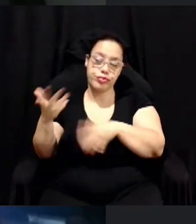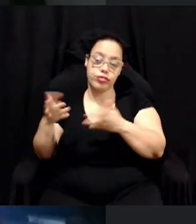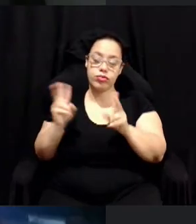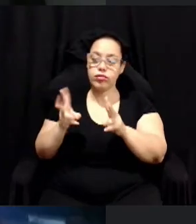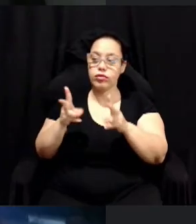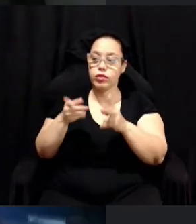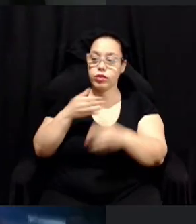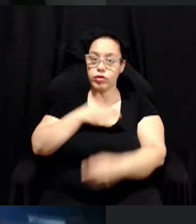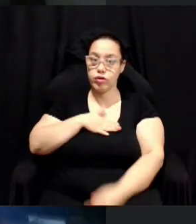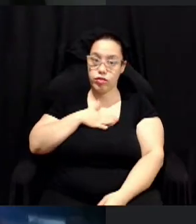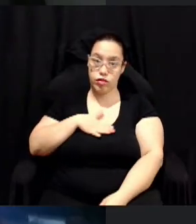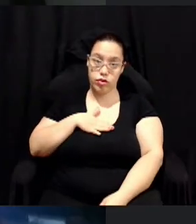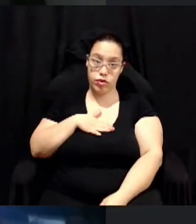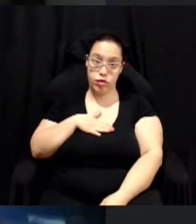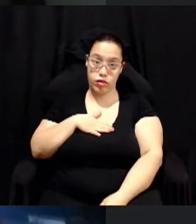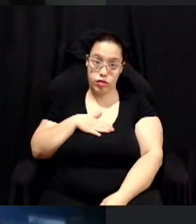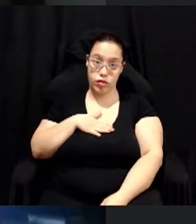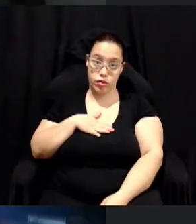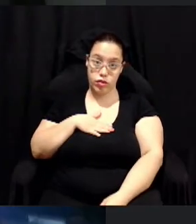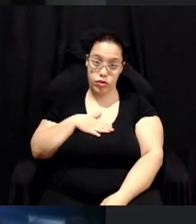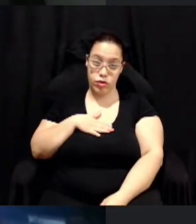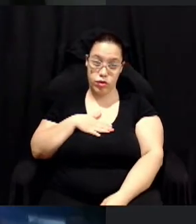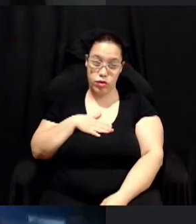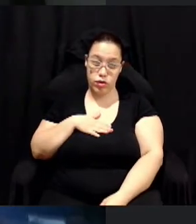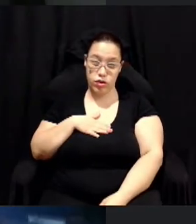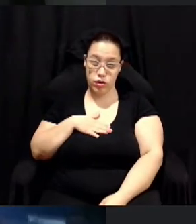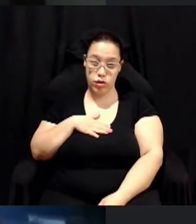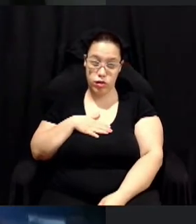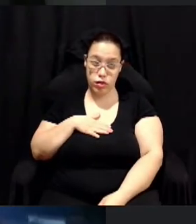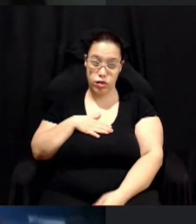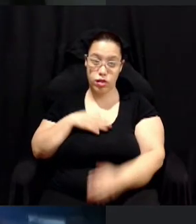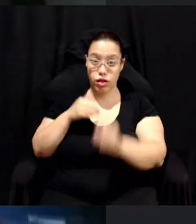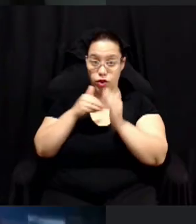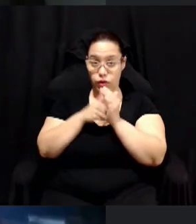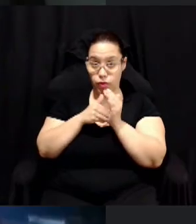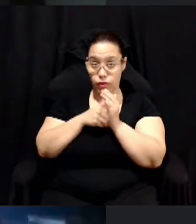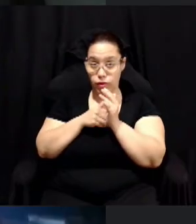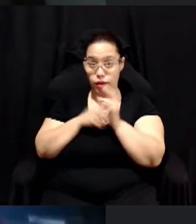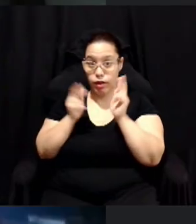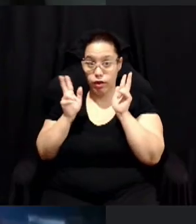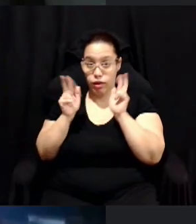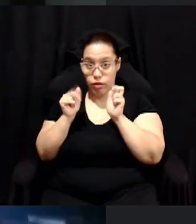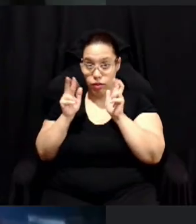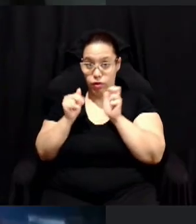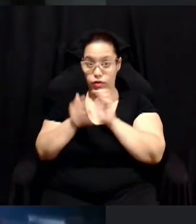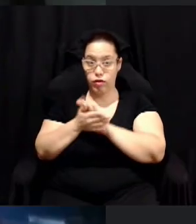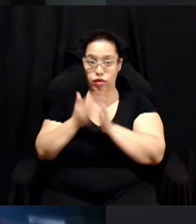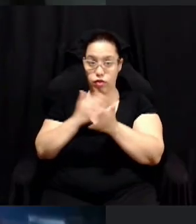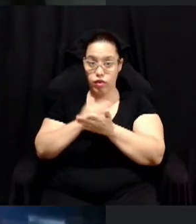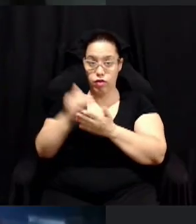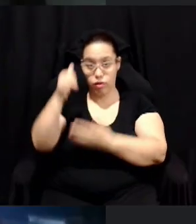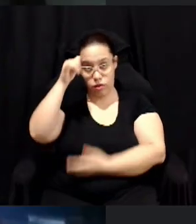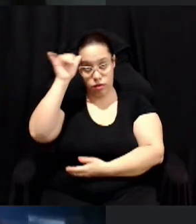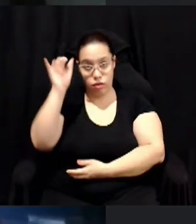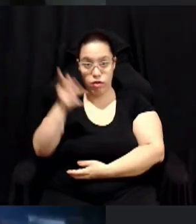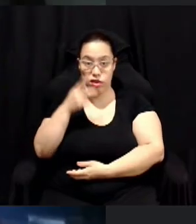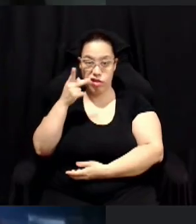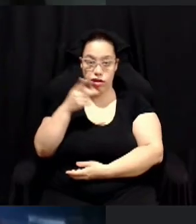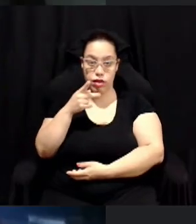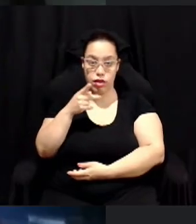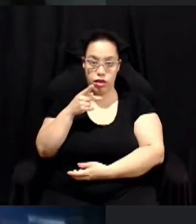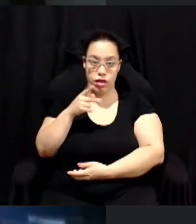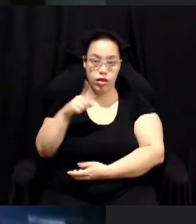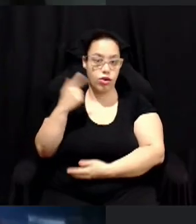tenho, porque na verdade já não tem condição mais de esconder, entre aspas, né? Porque no início eu evitava de falar, falava que eu tinha outros